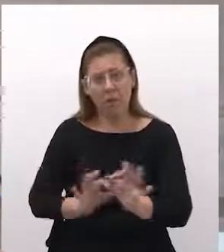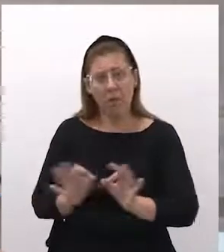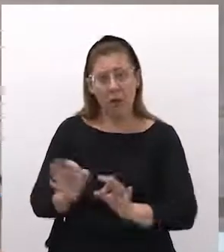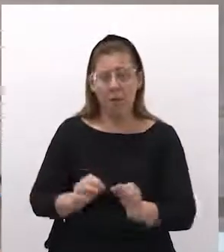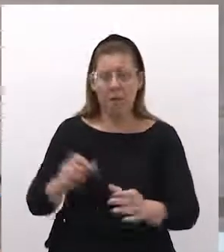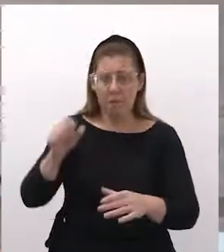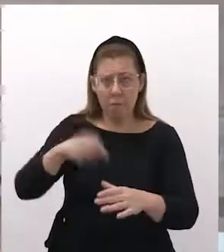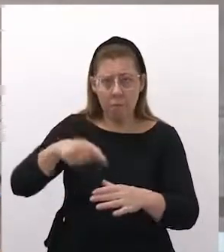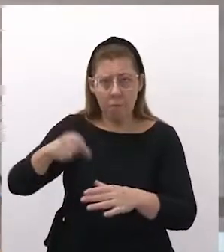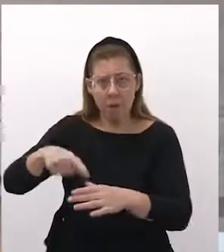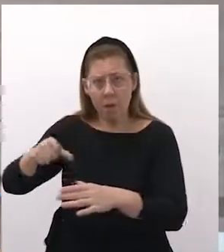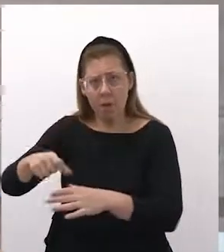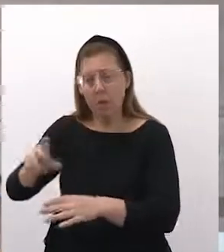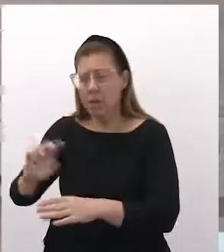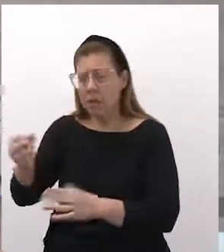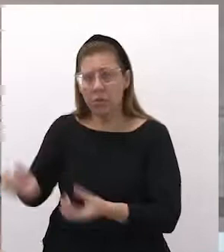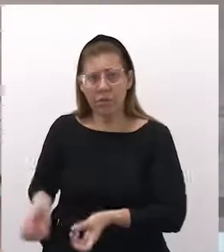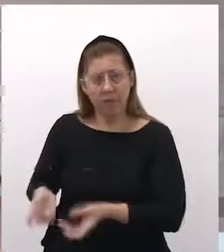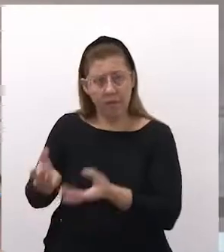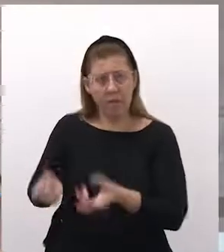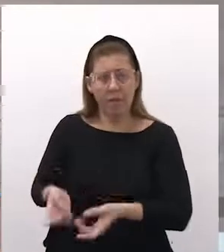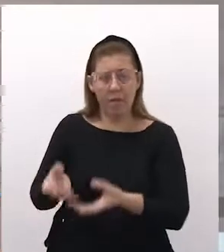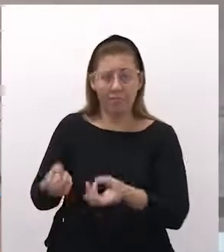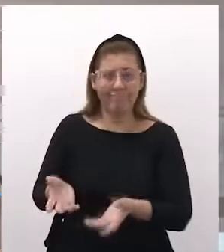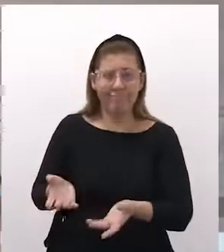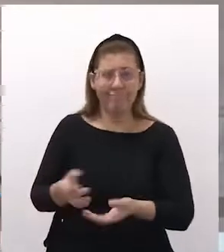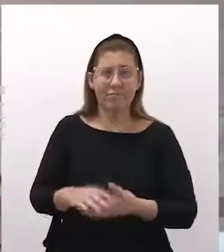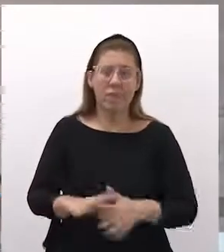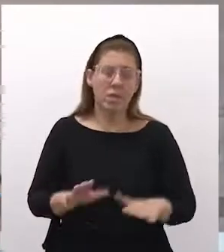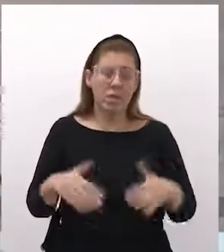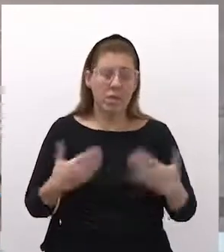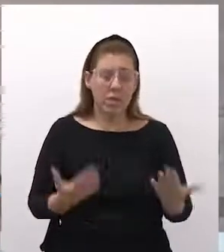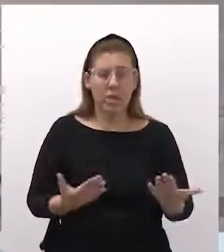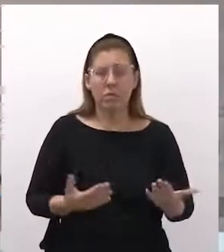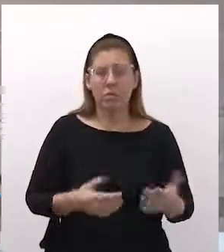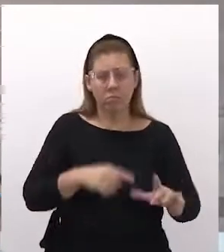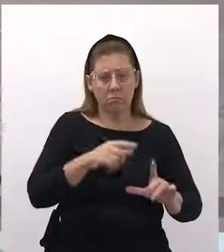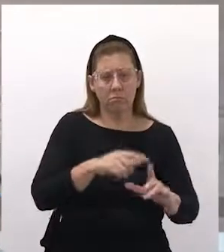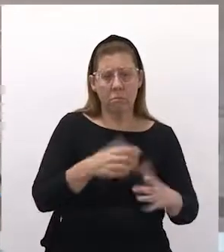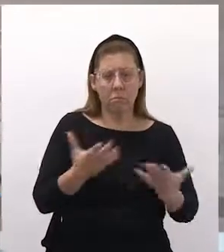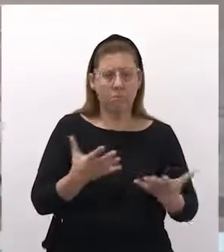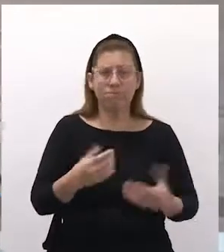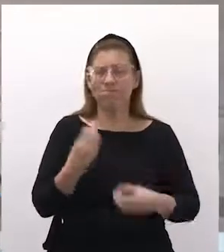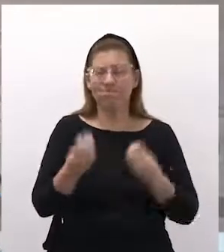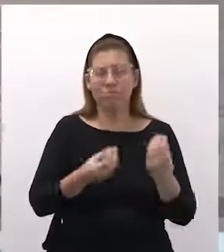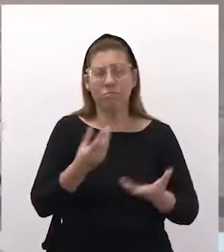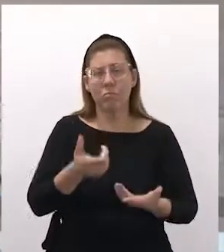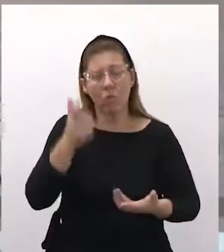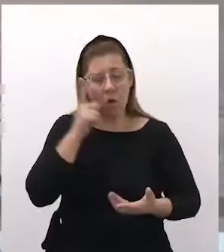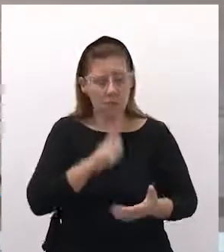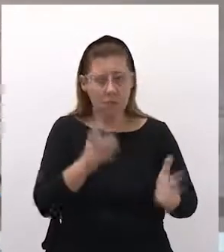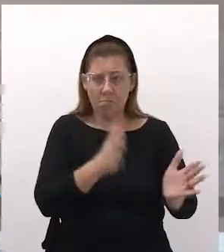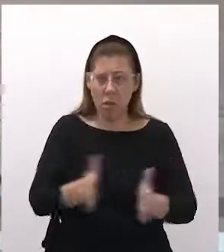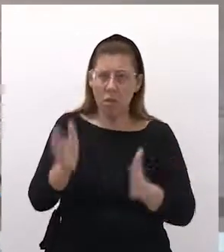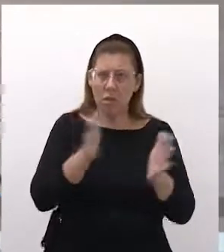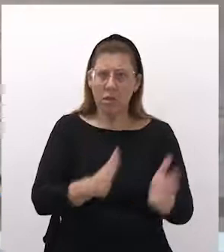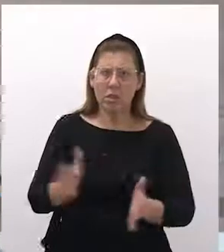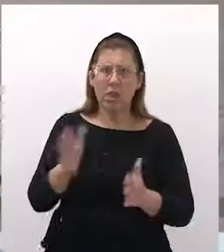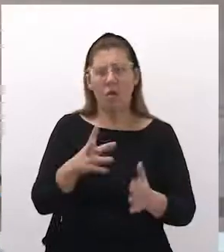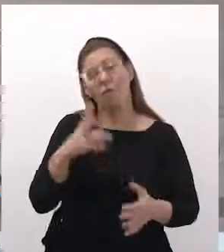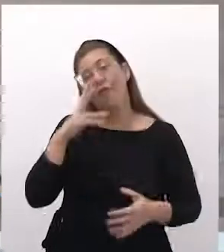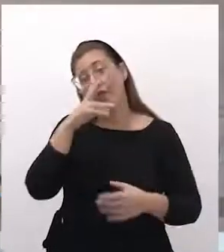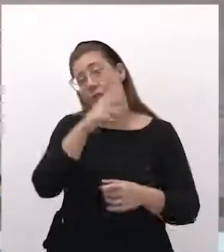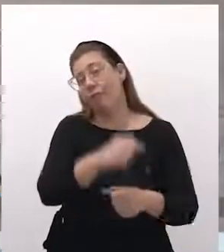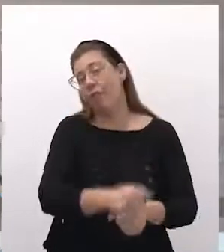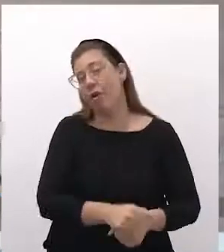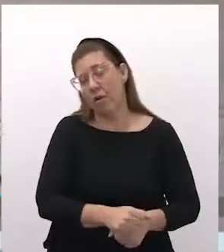vender ao final para a própria fumageira. Então, assim, o nível de pressão por essa produção é muito